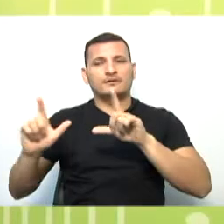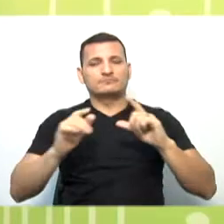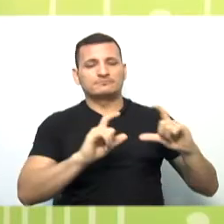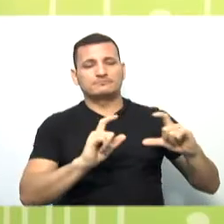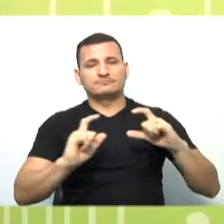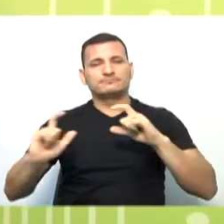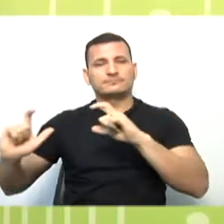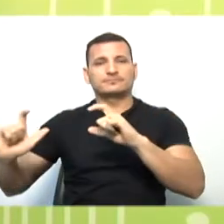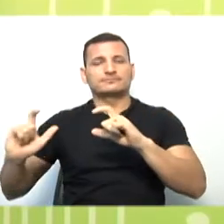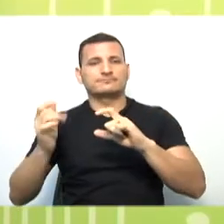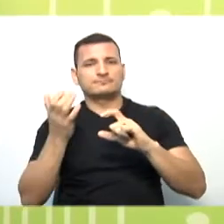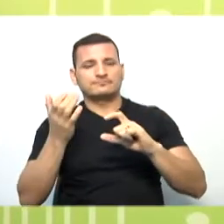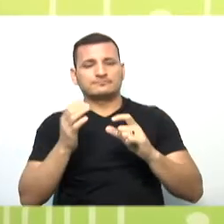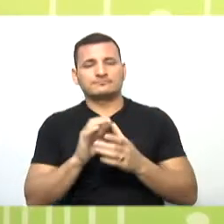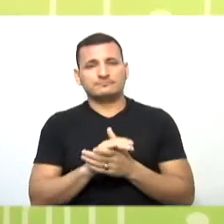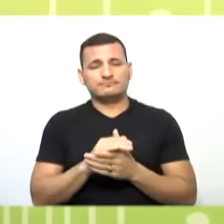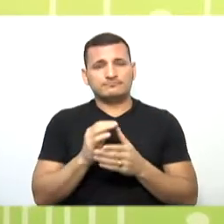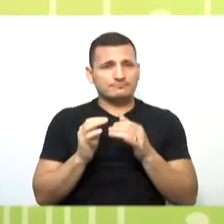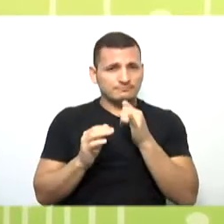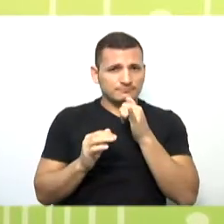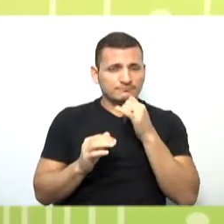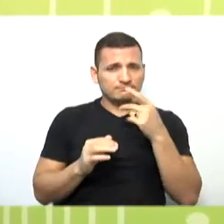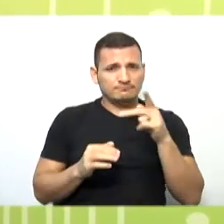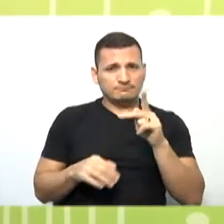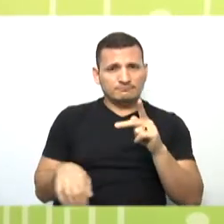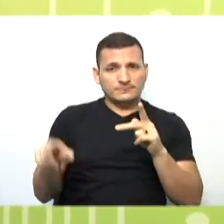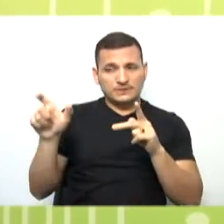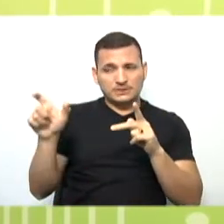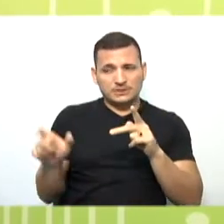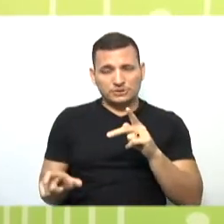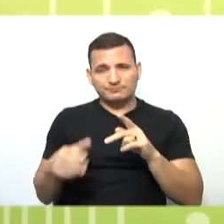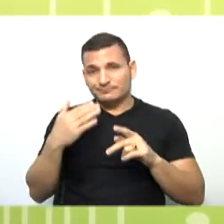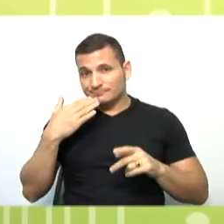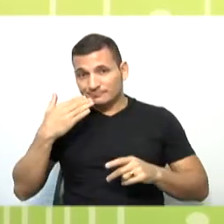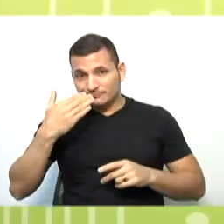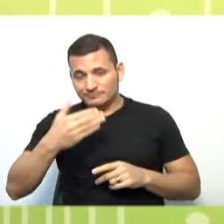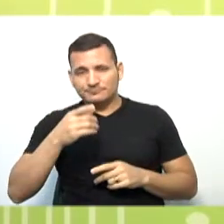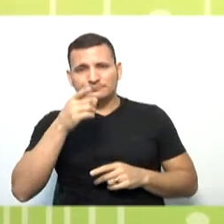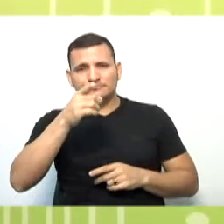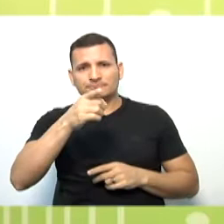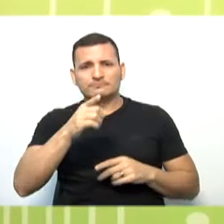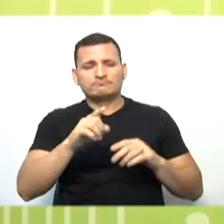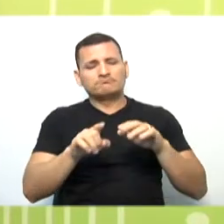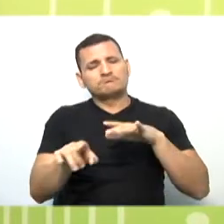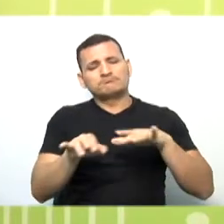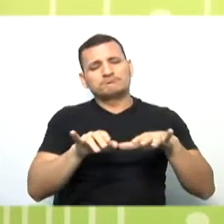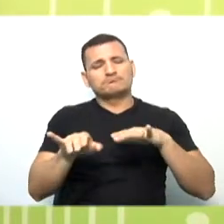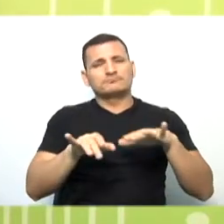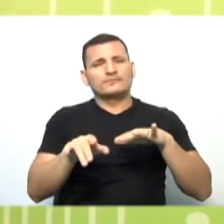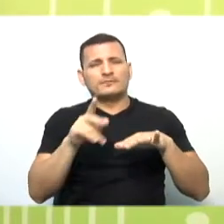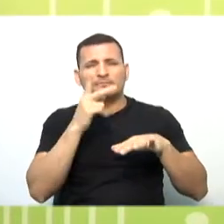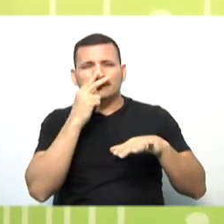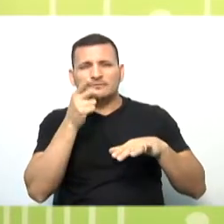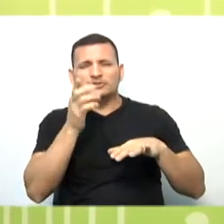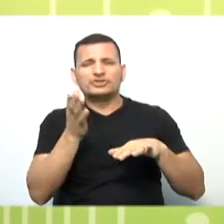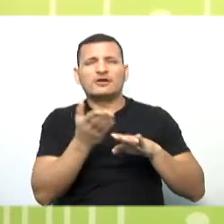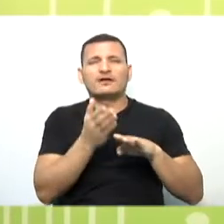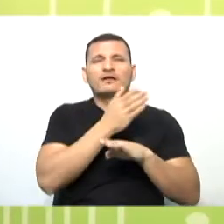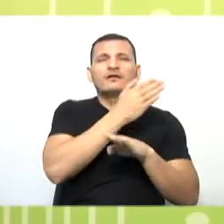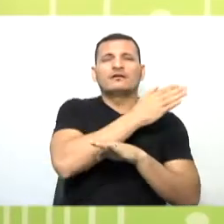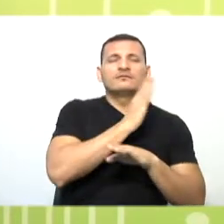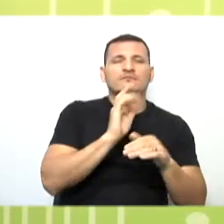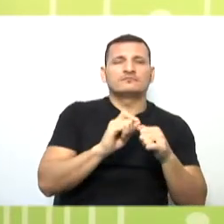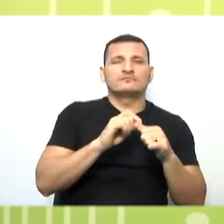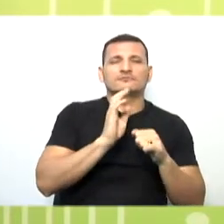Digamos que o seu cliente pediu para você desenvolver uma página muito parecida com uma que você já fez